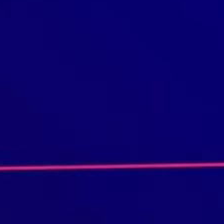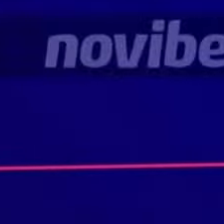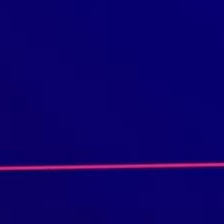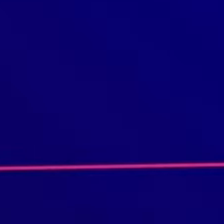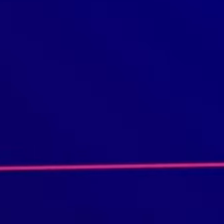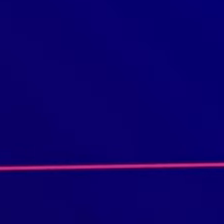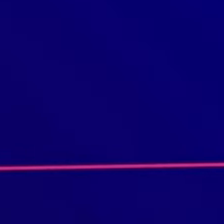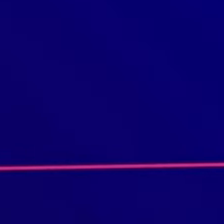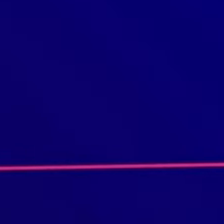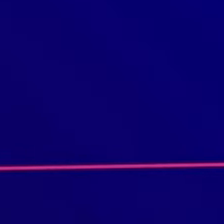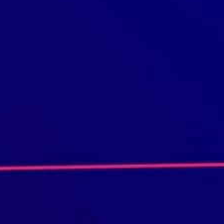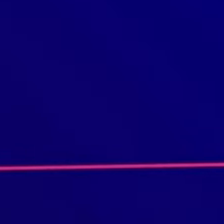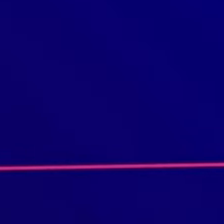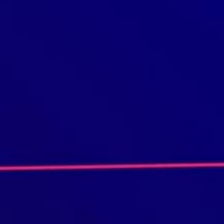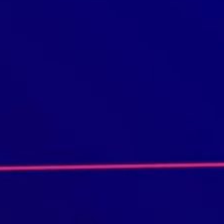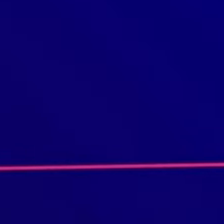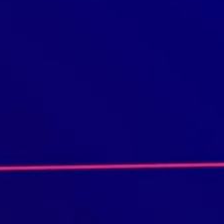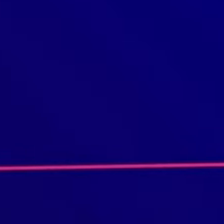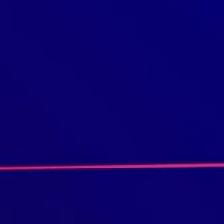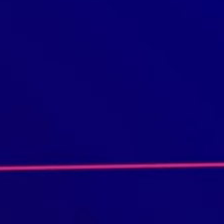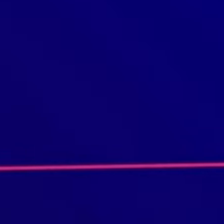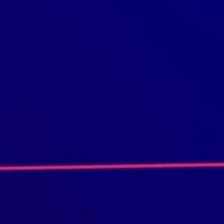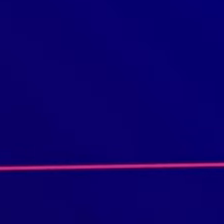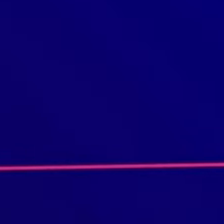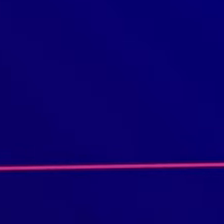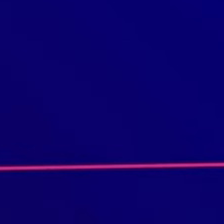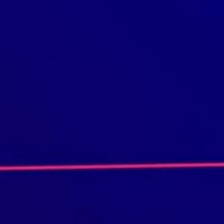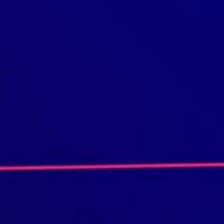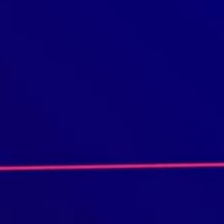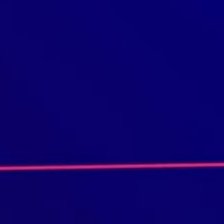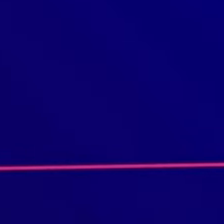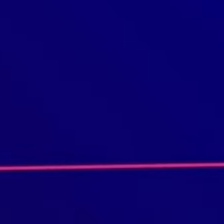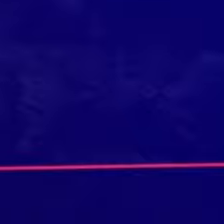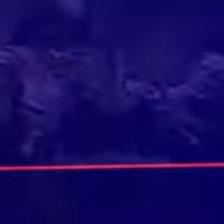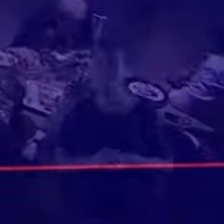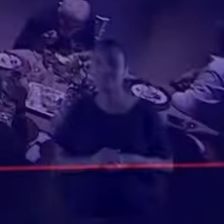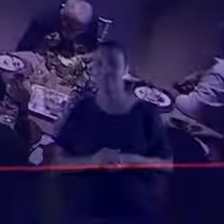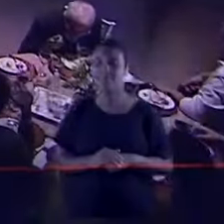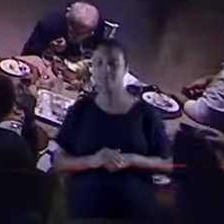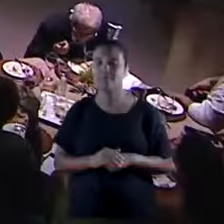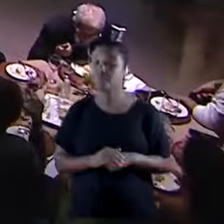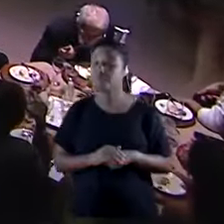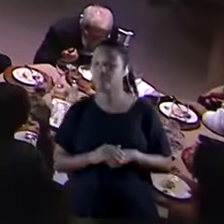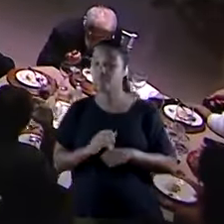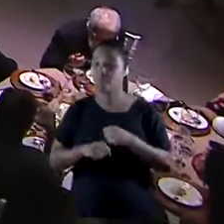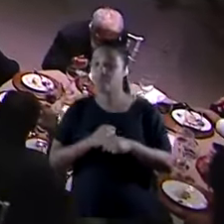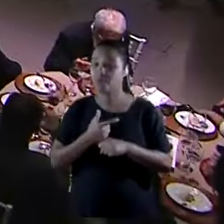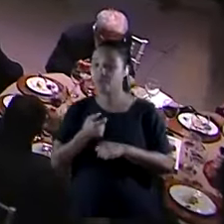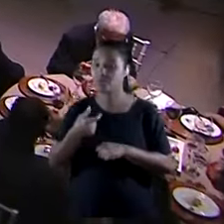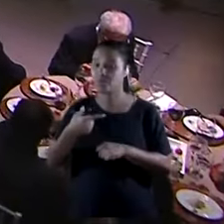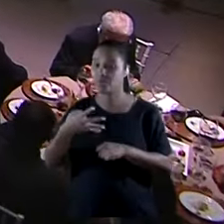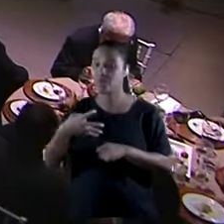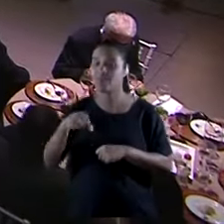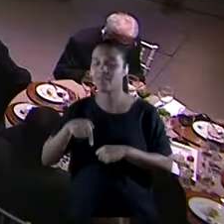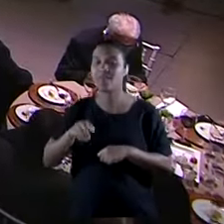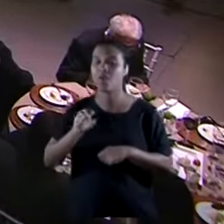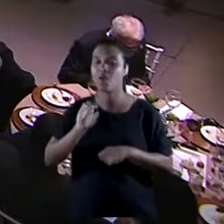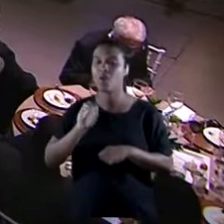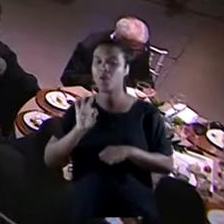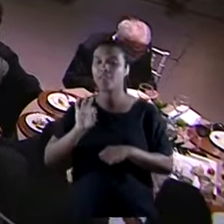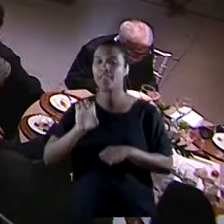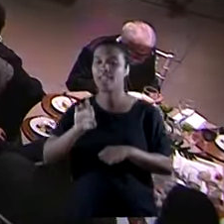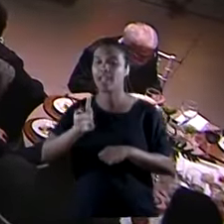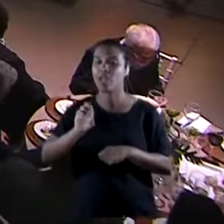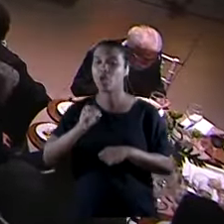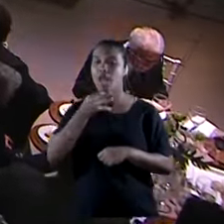E o troféu de gol mais bonito no Vibet do Paulistão Sicredi 2024 vai para Otero dos